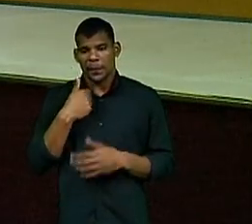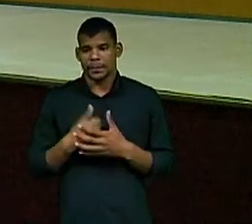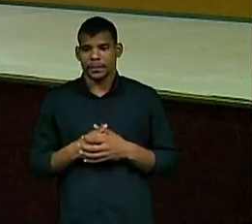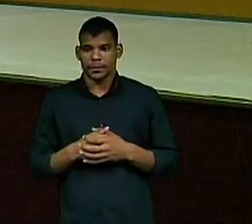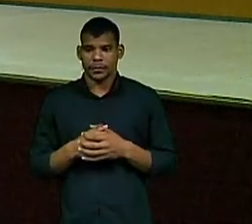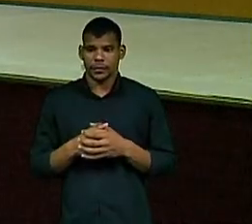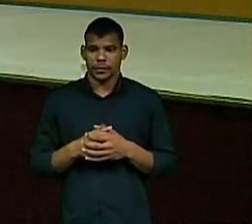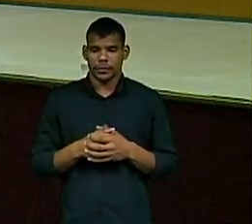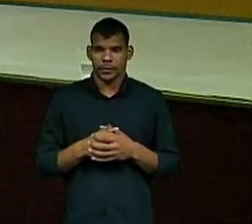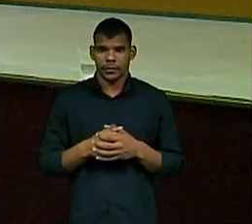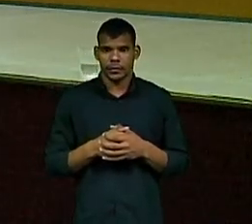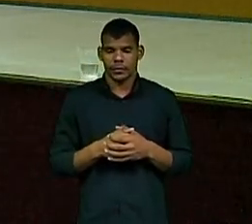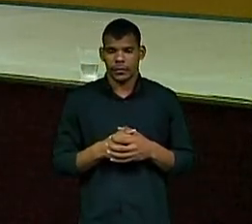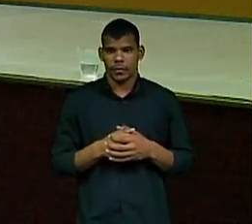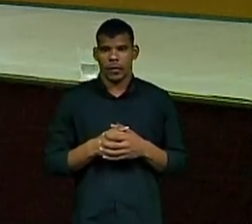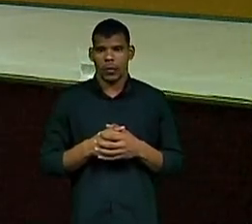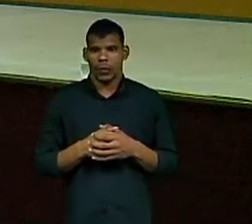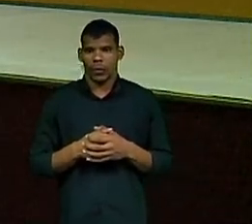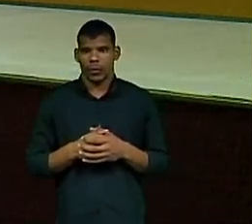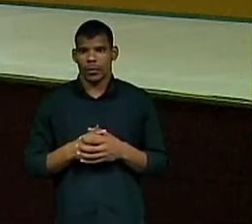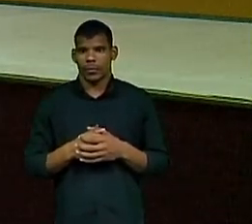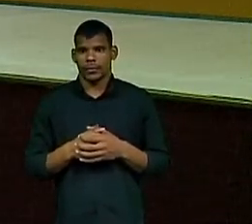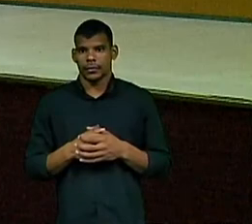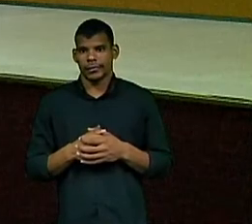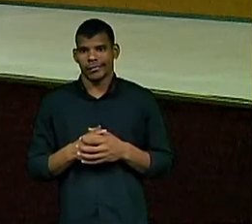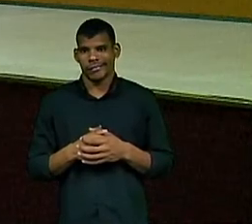Tô dando umas mensagens aí